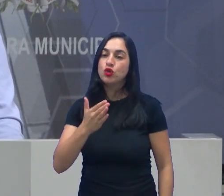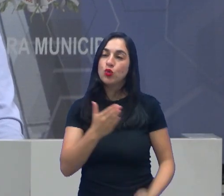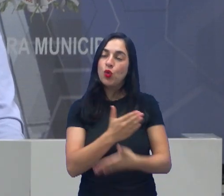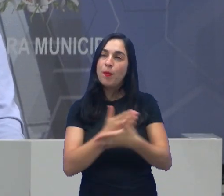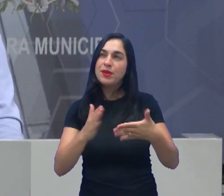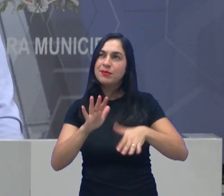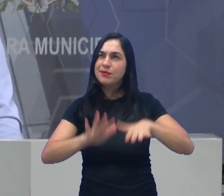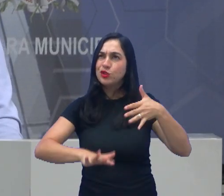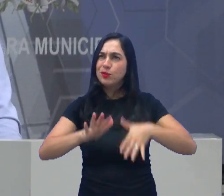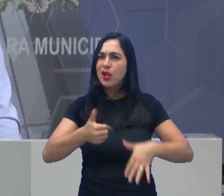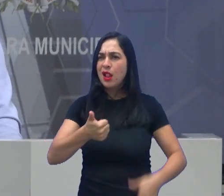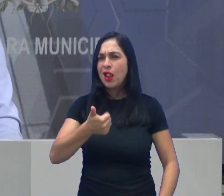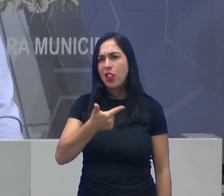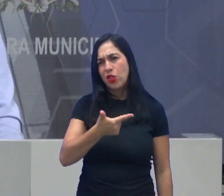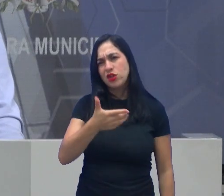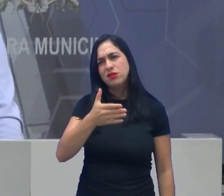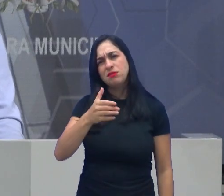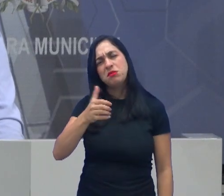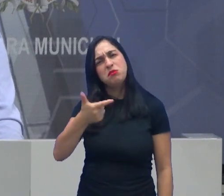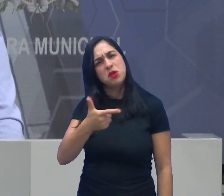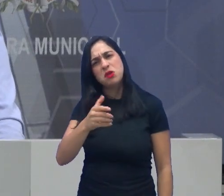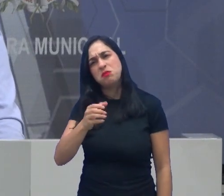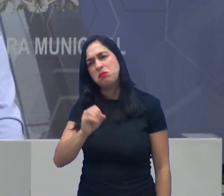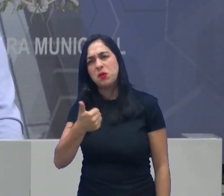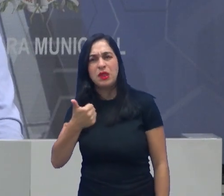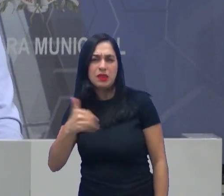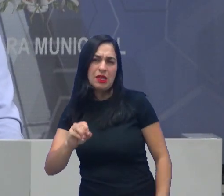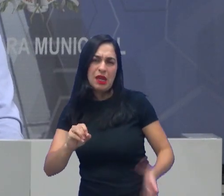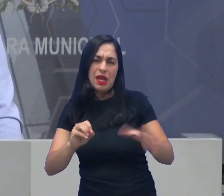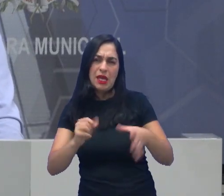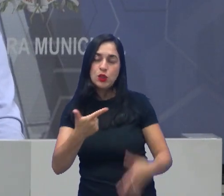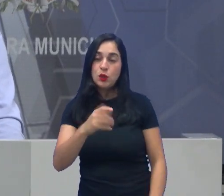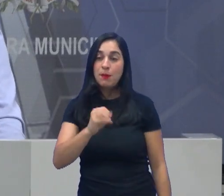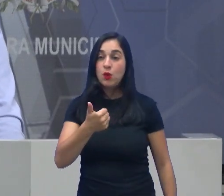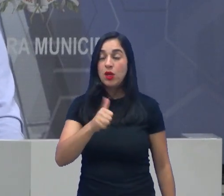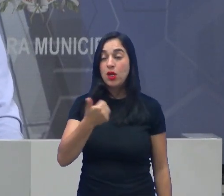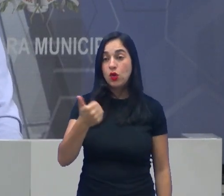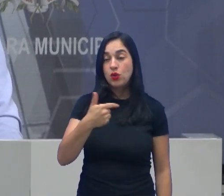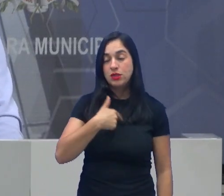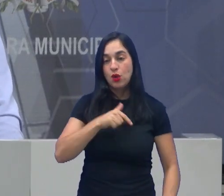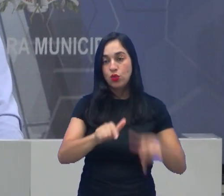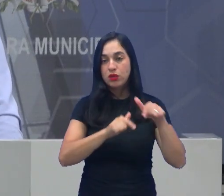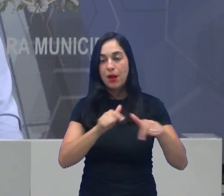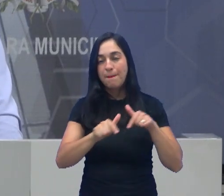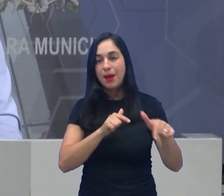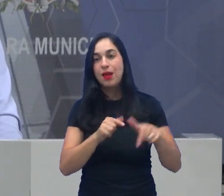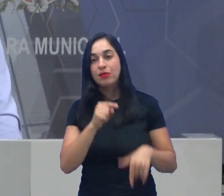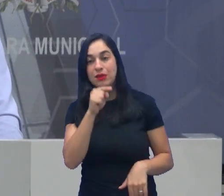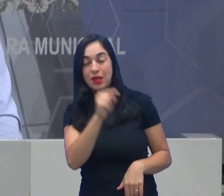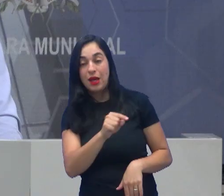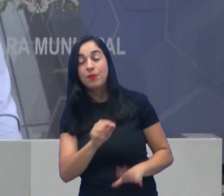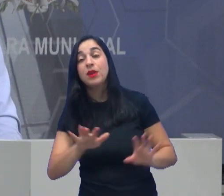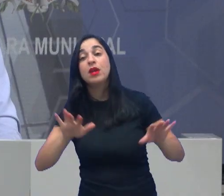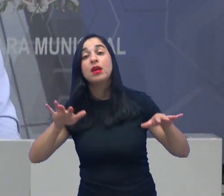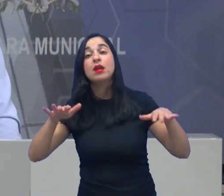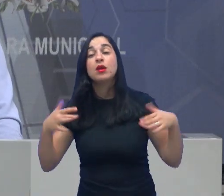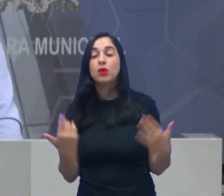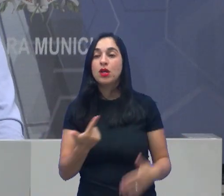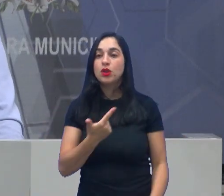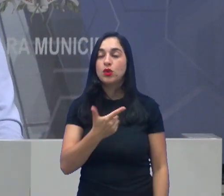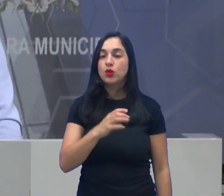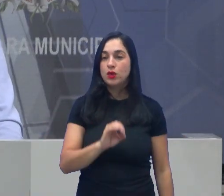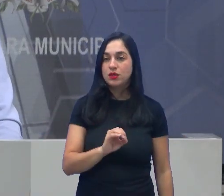2010, 2011, e fui eleito em 2020 através do trabalho